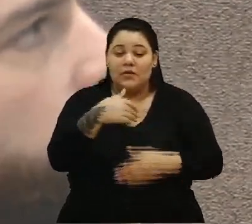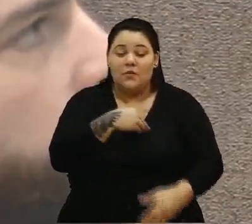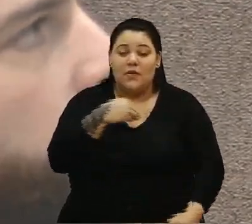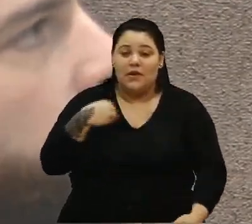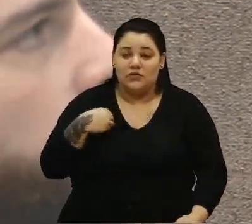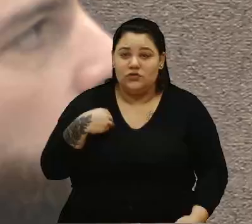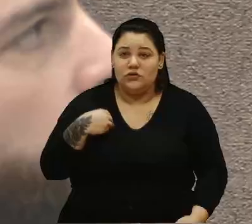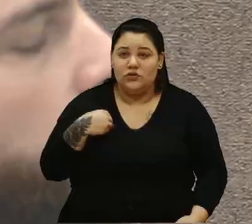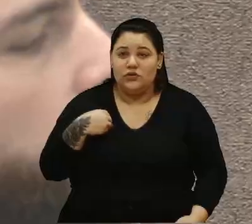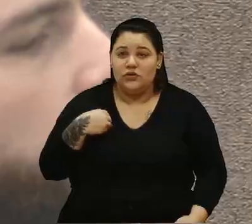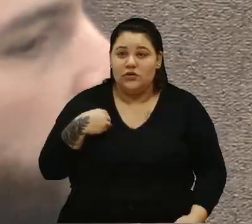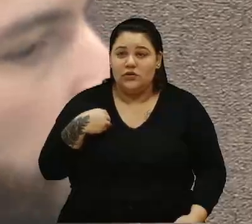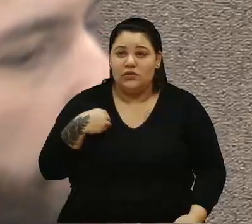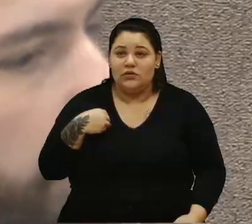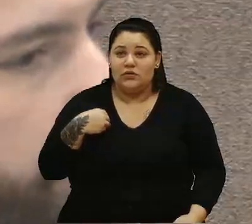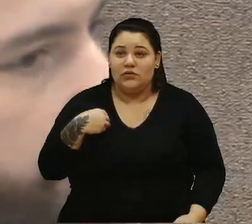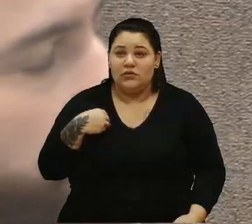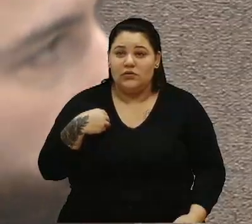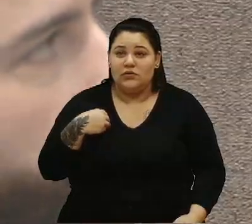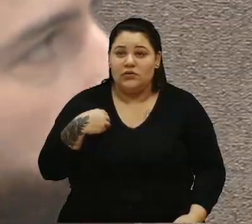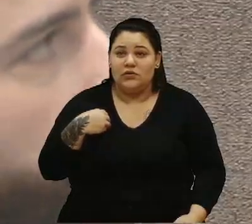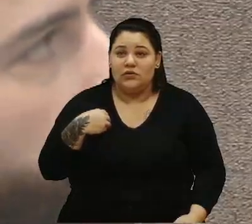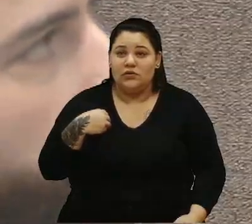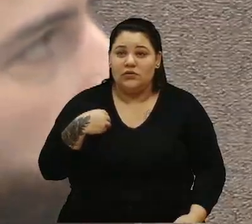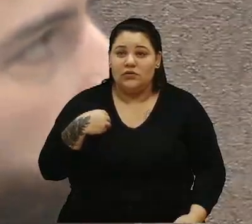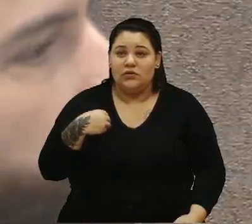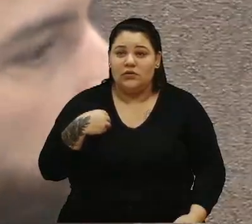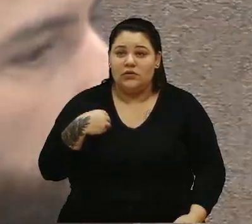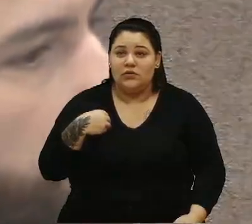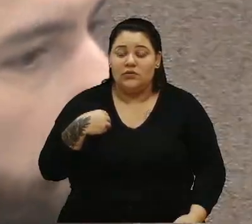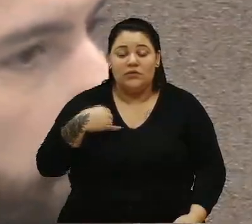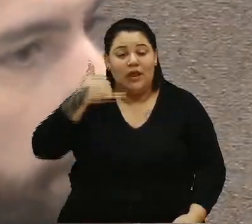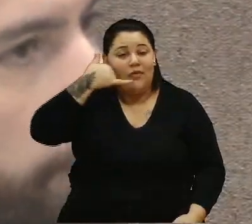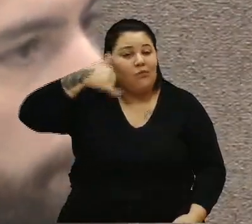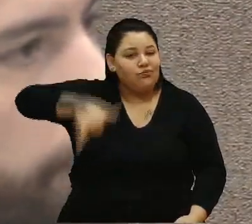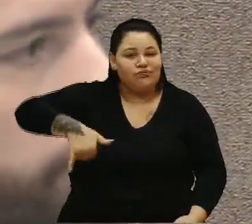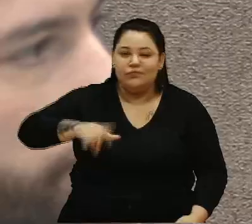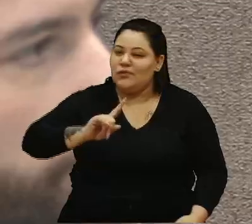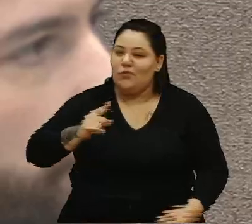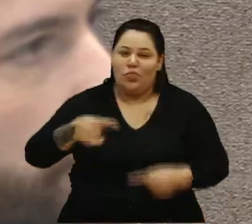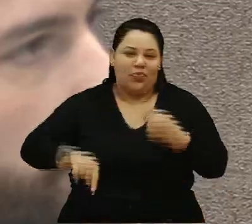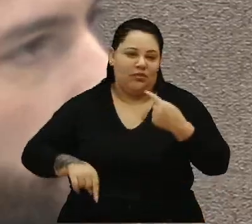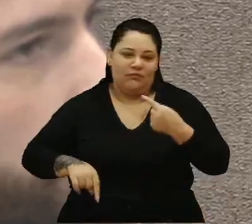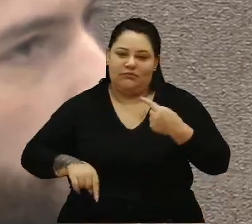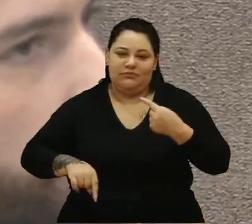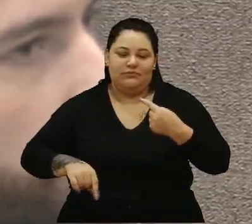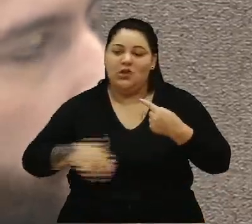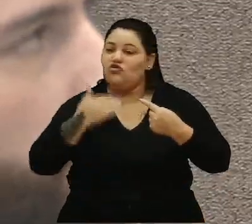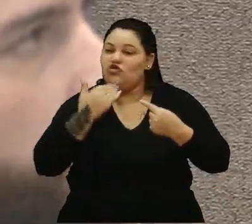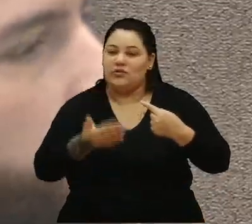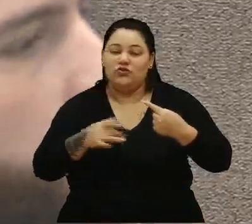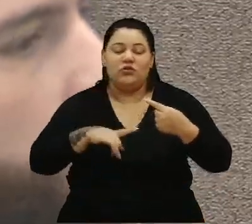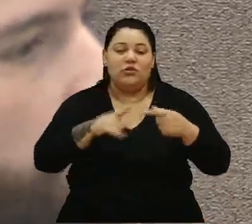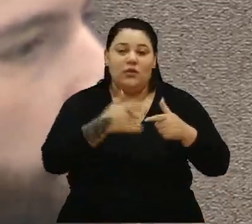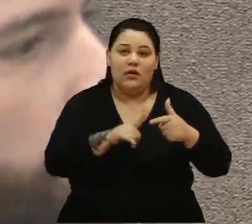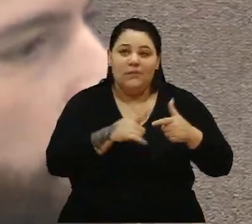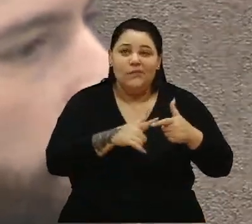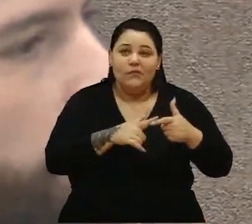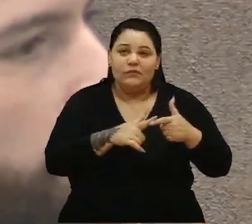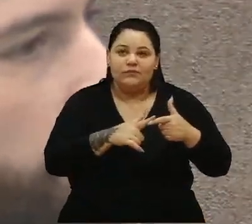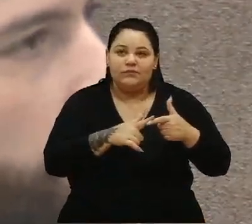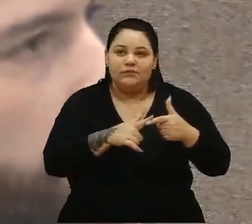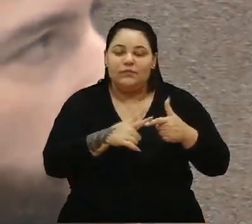foi na UPA e resolveu o problema, ele consegue ligar para a UBS? Não, os telefones não funcionam. Então, a gente tem um problema. E se não